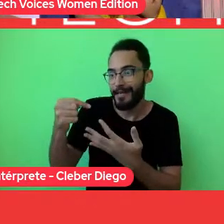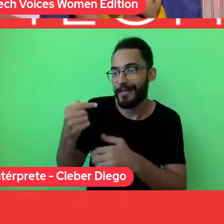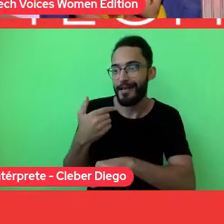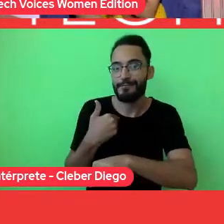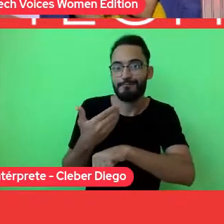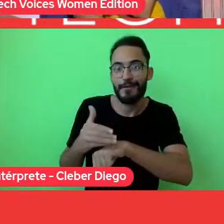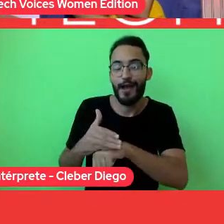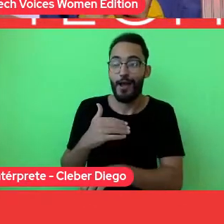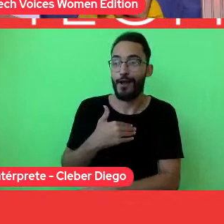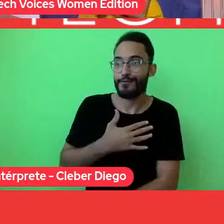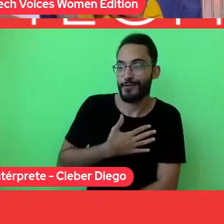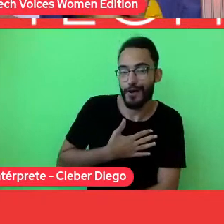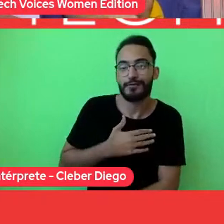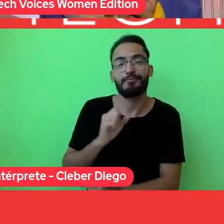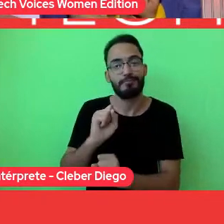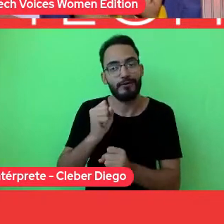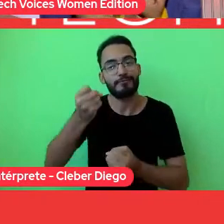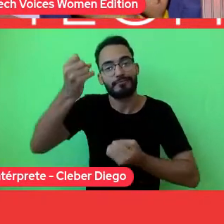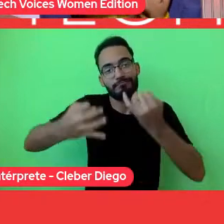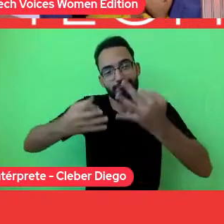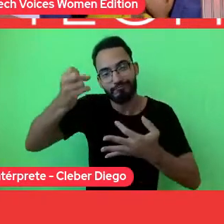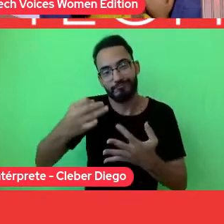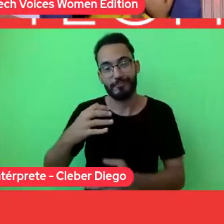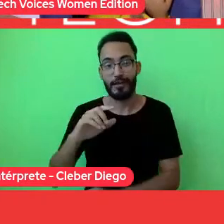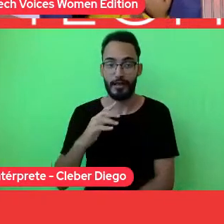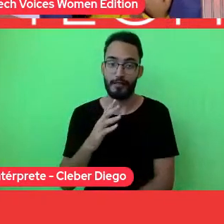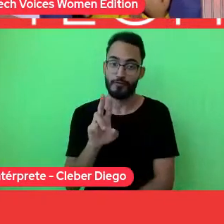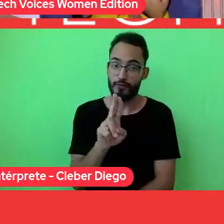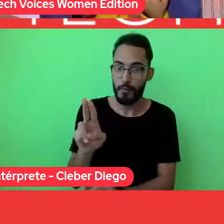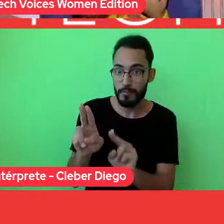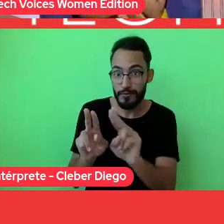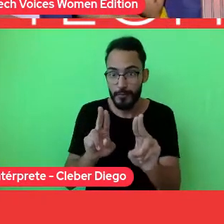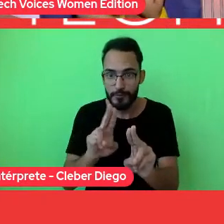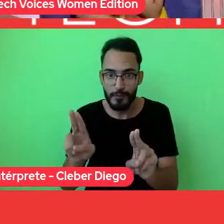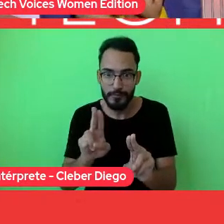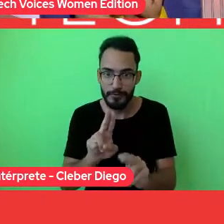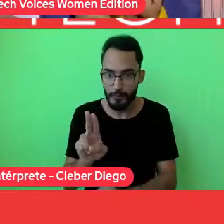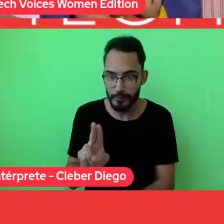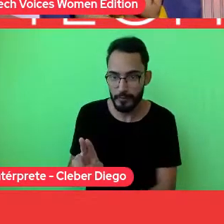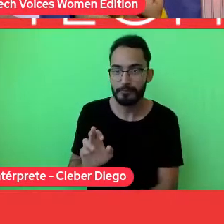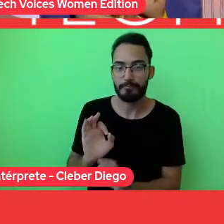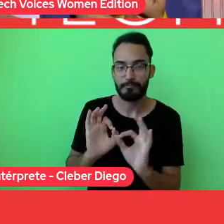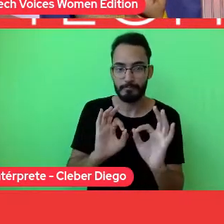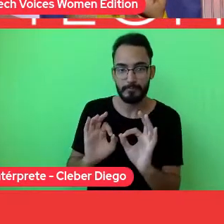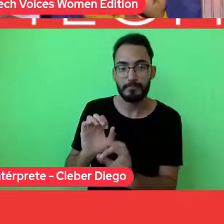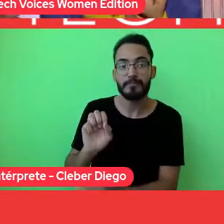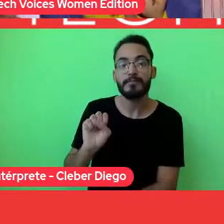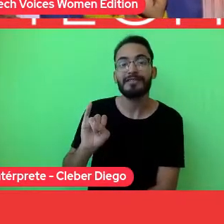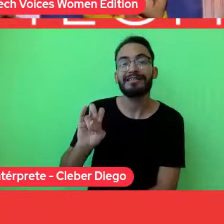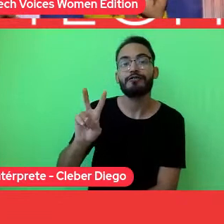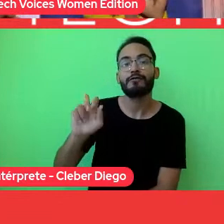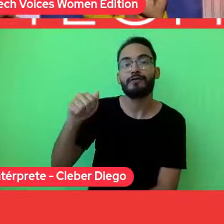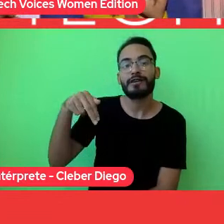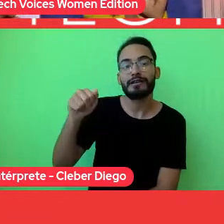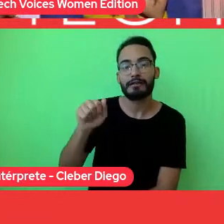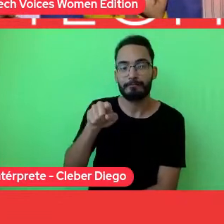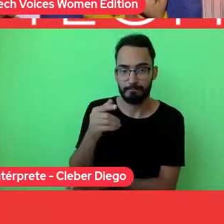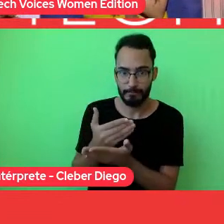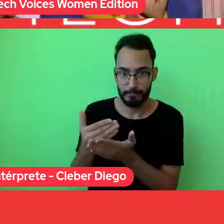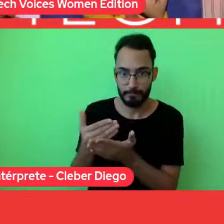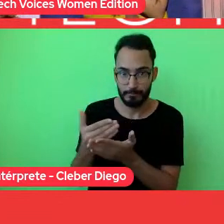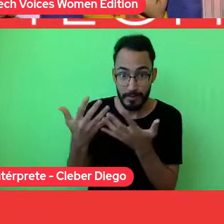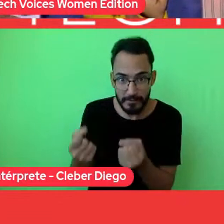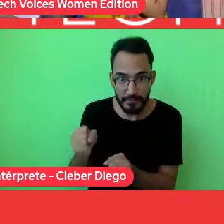à vontade. Vou puxar aqui pelo nome para a gente tentar conseguir concentrar. Silvana, você quer iniciar para a gente?